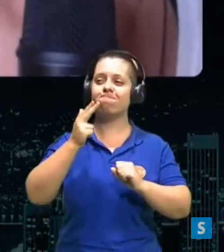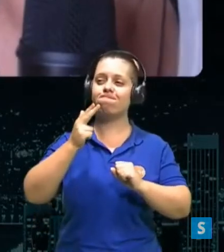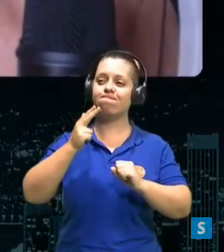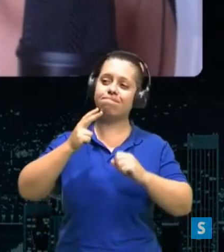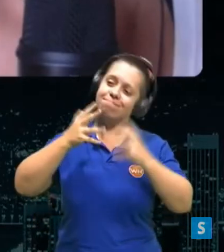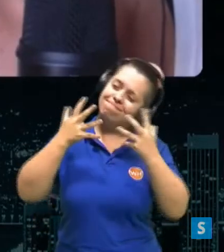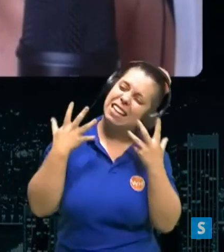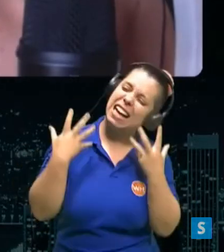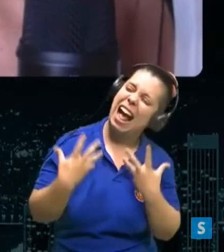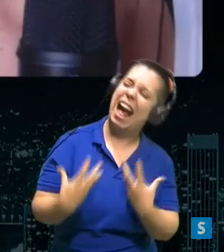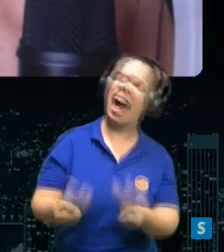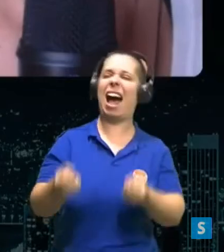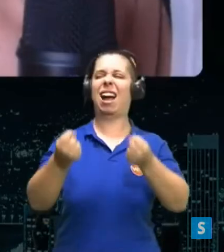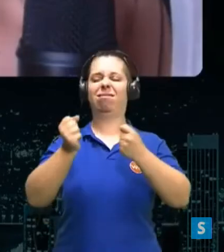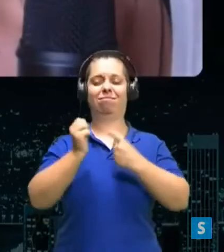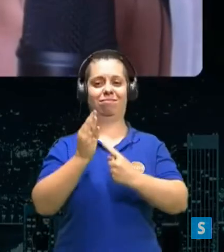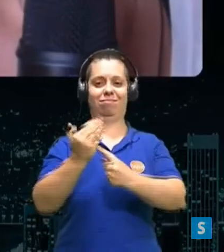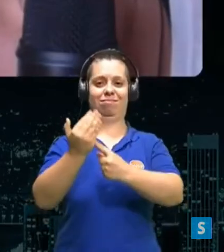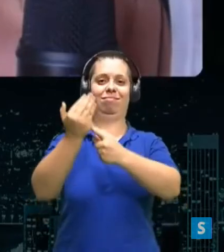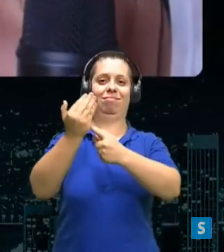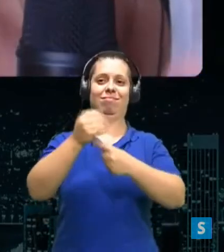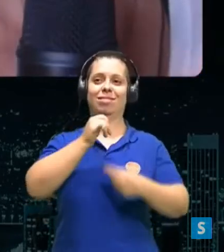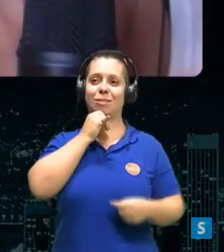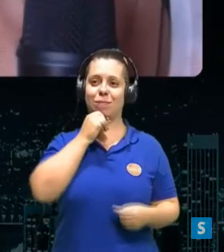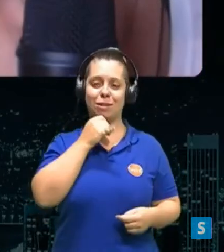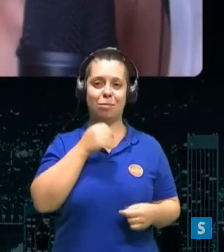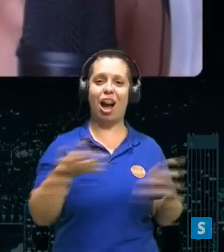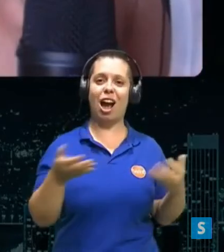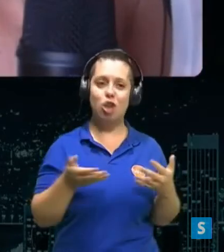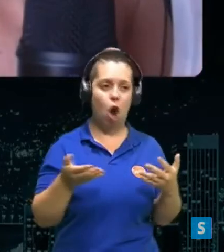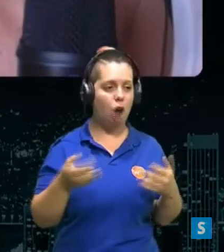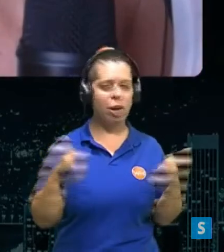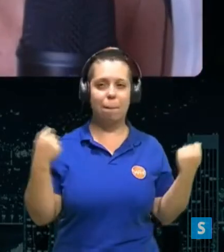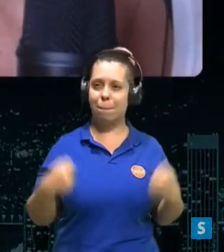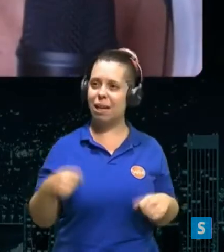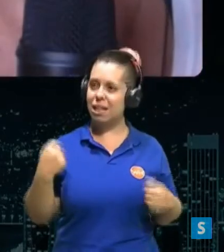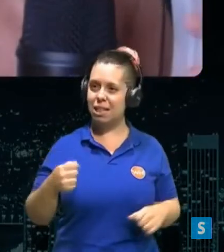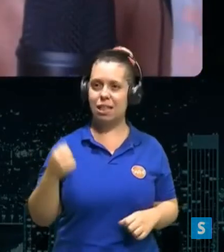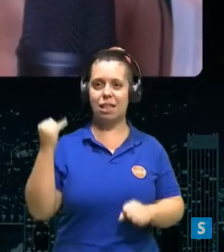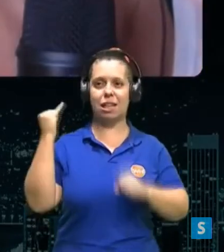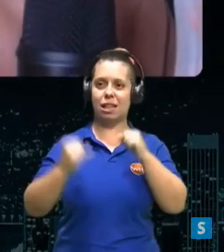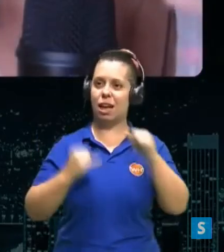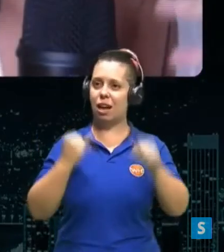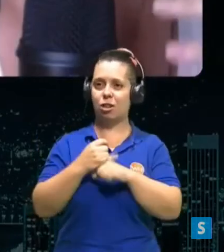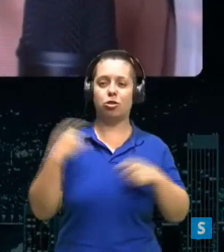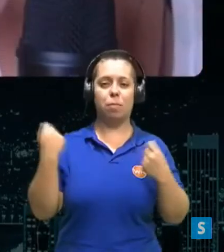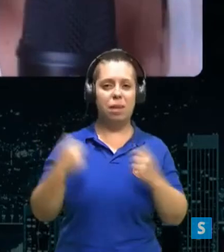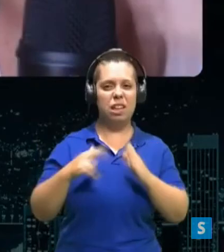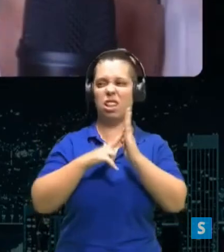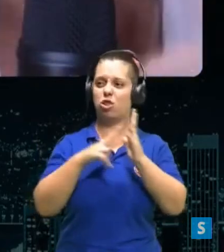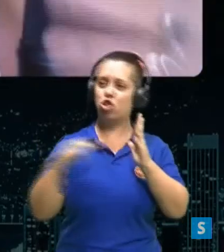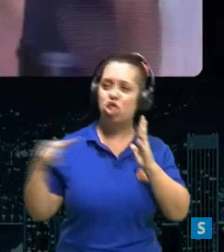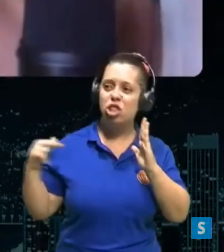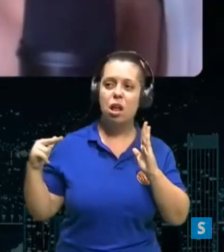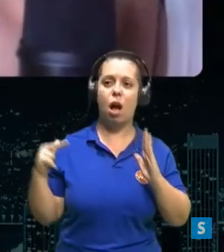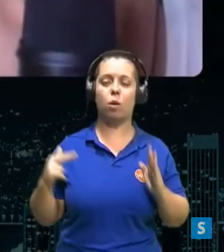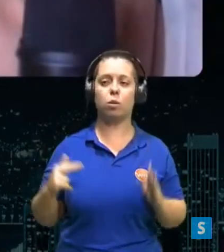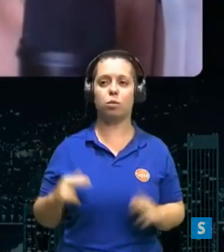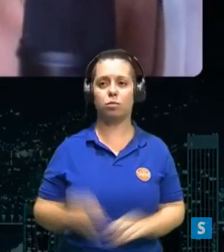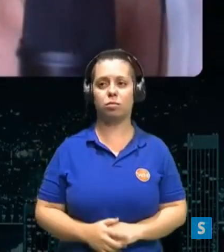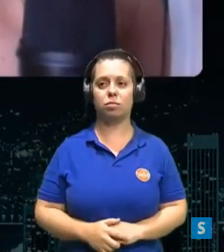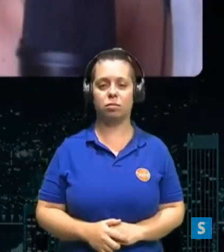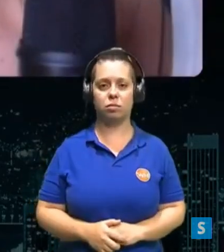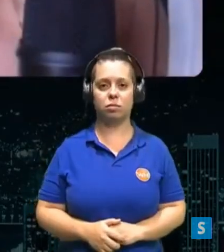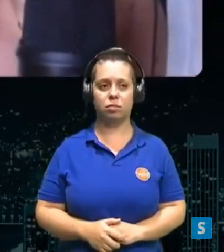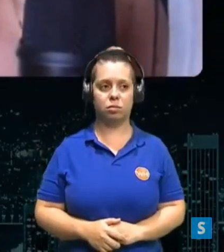estão trabalhando falar assim agora a gente tem que ir para o online tem que tá online A gente tem que ter essa presença porque eu não